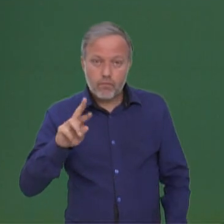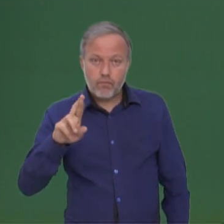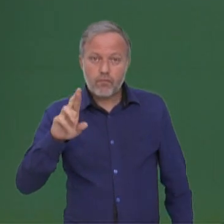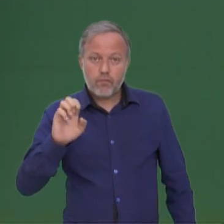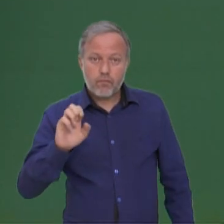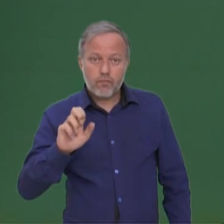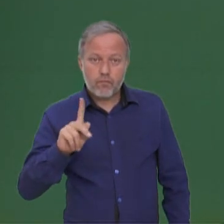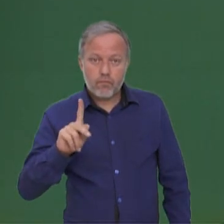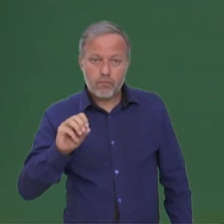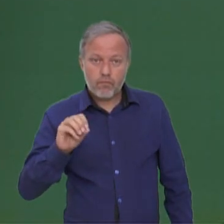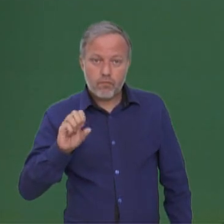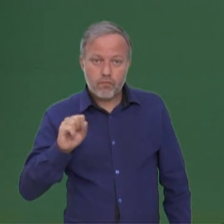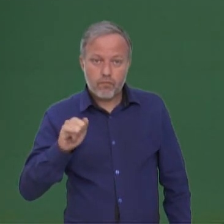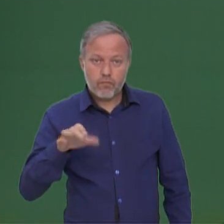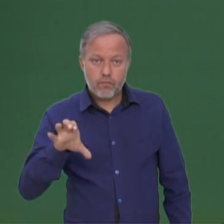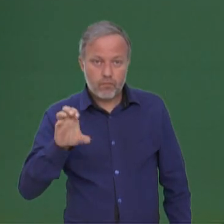aqui